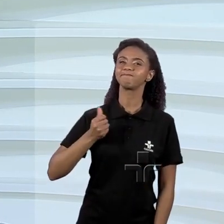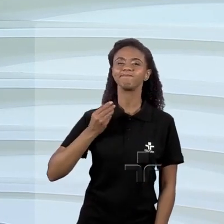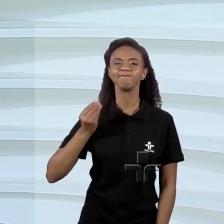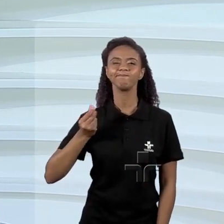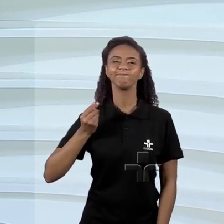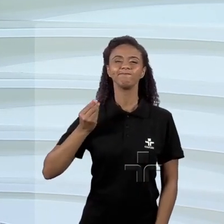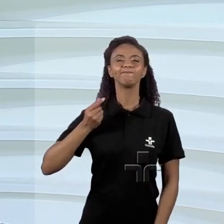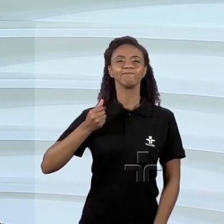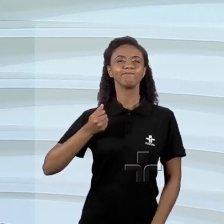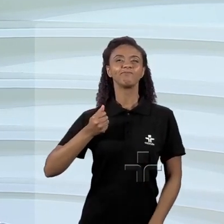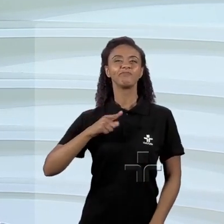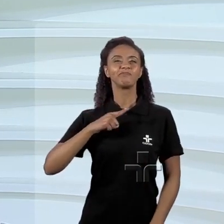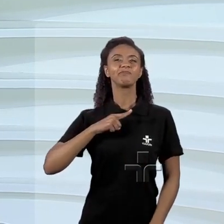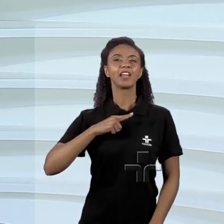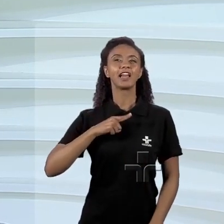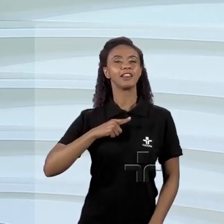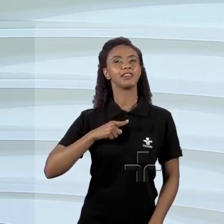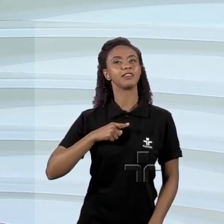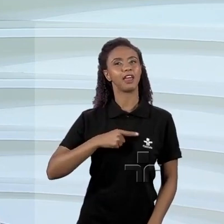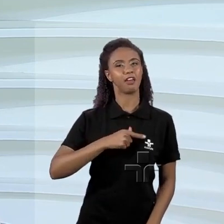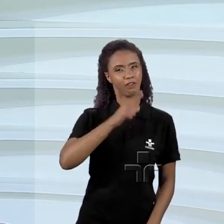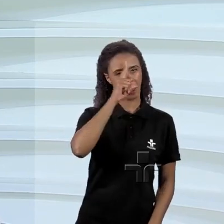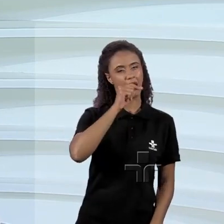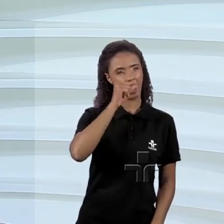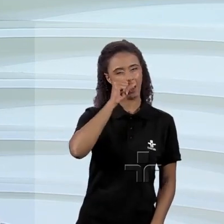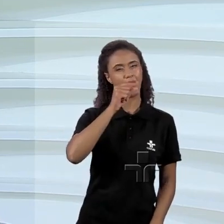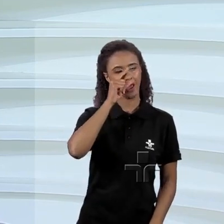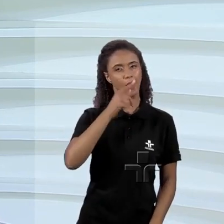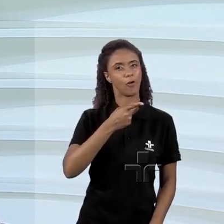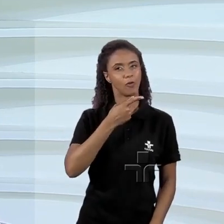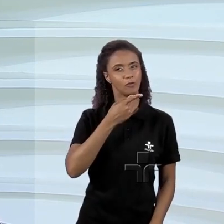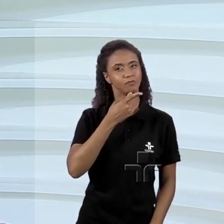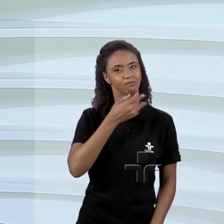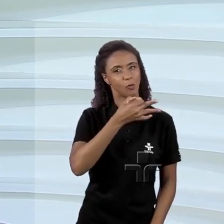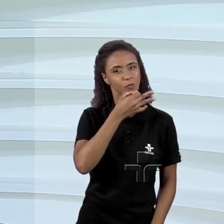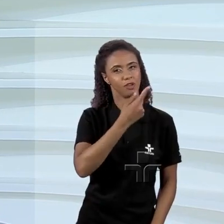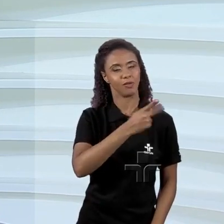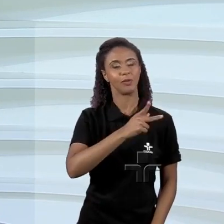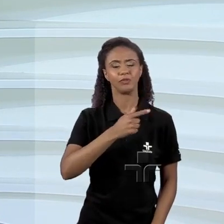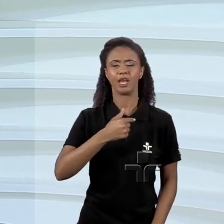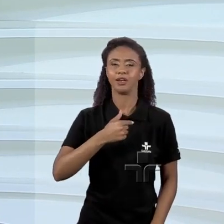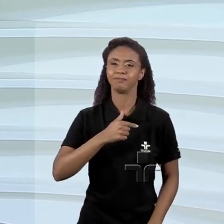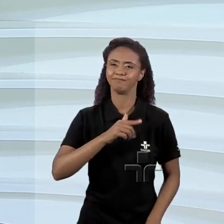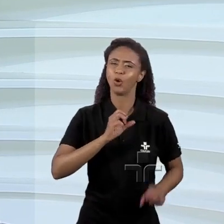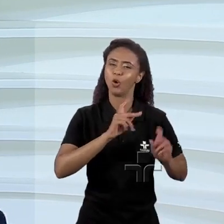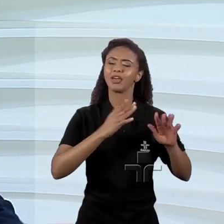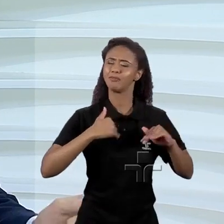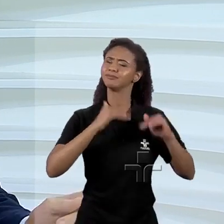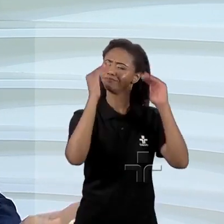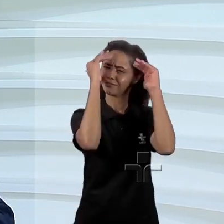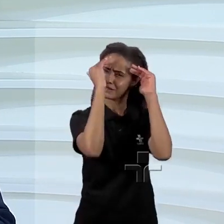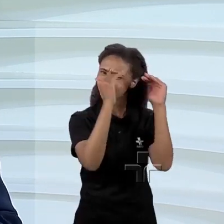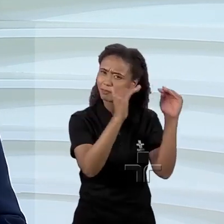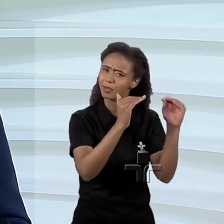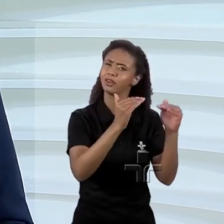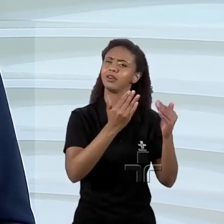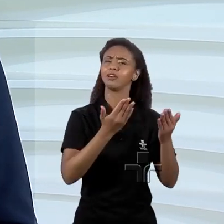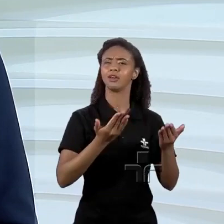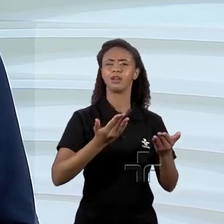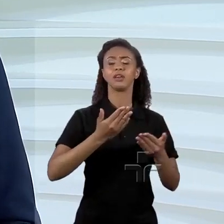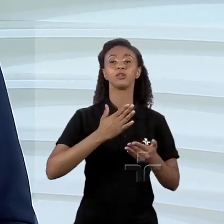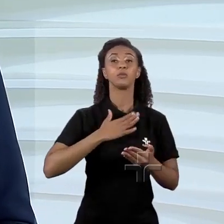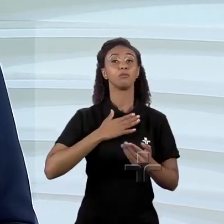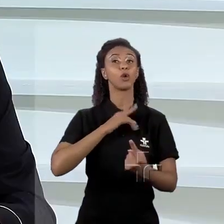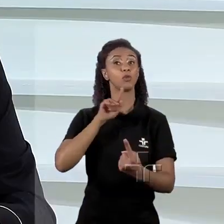uma certa reação do governador Geraldo Alckmin, mas por quem eu reafirmo o meu respeito e a minha consideração. Se me permitir, eu vou...